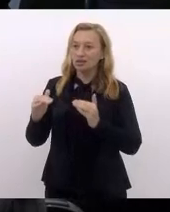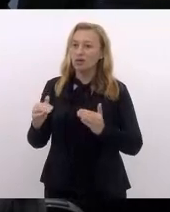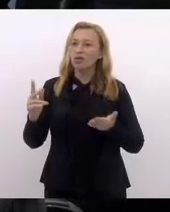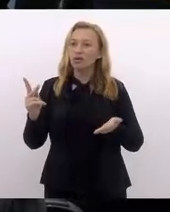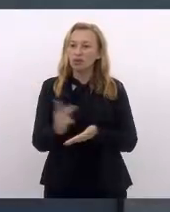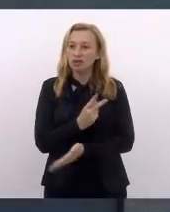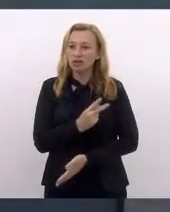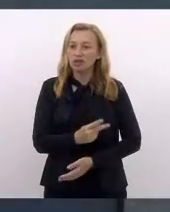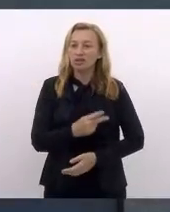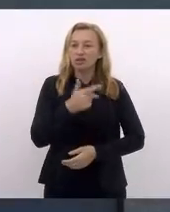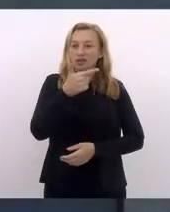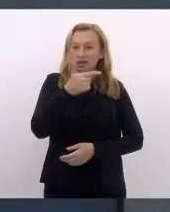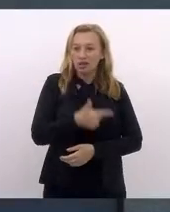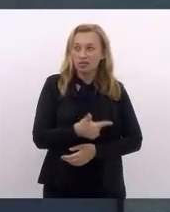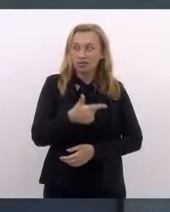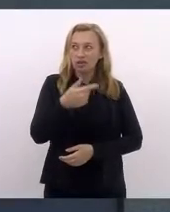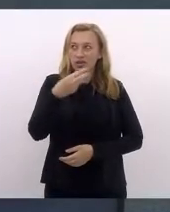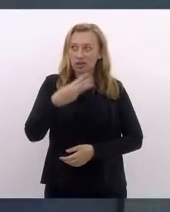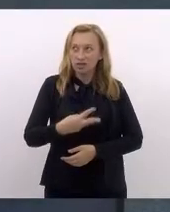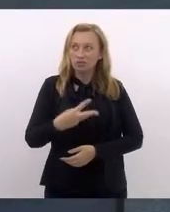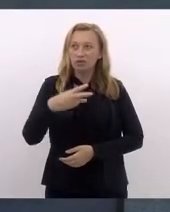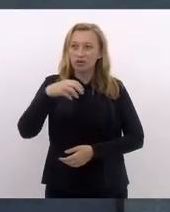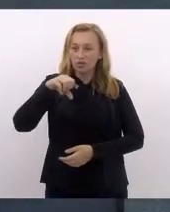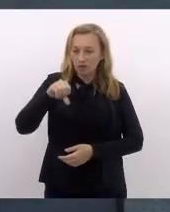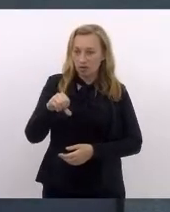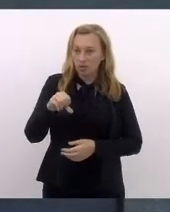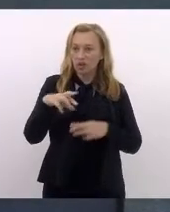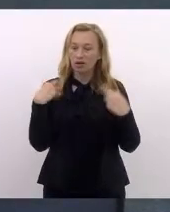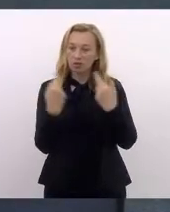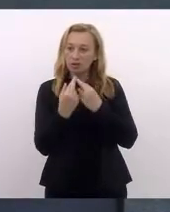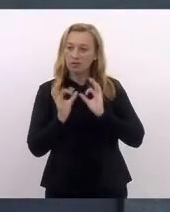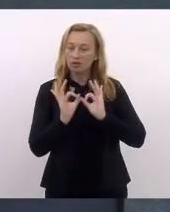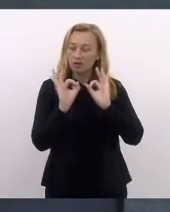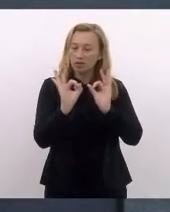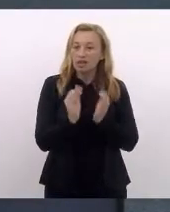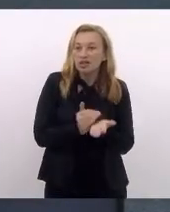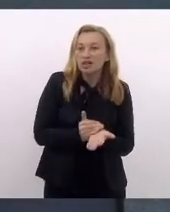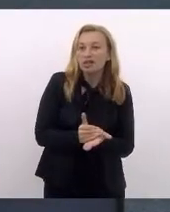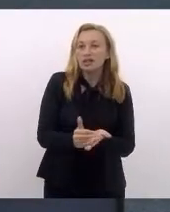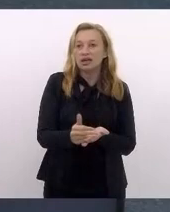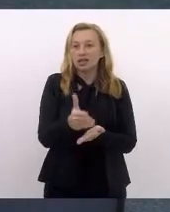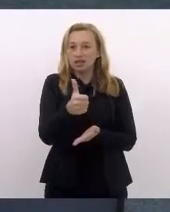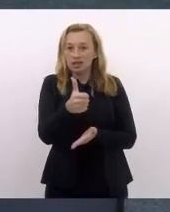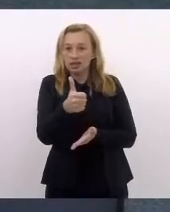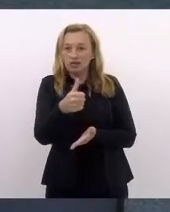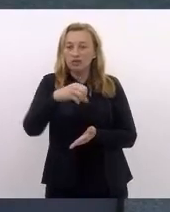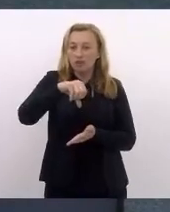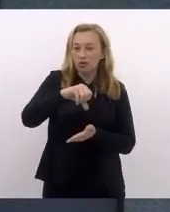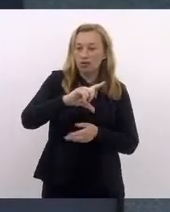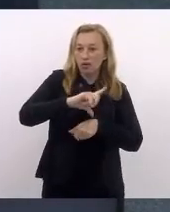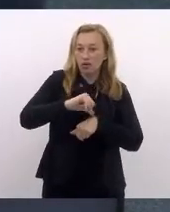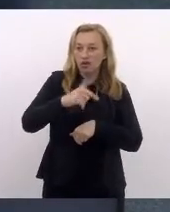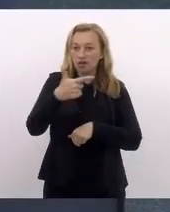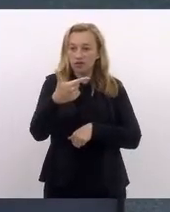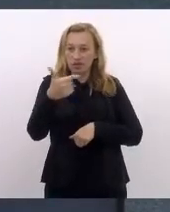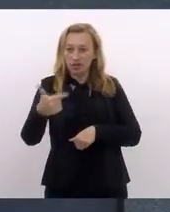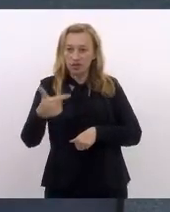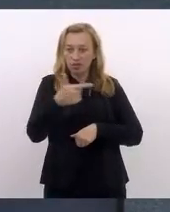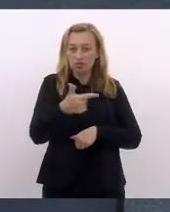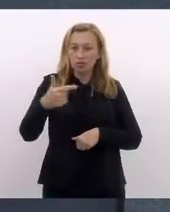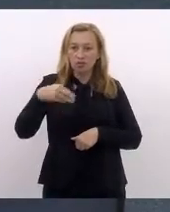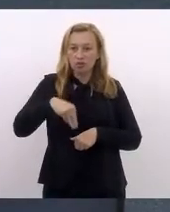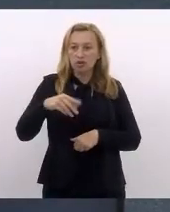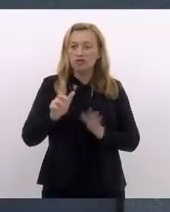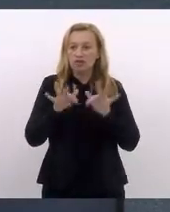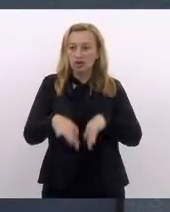o ocorrido na 239ª sessão extraordinária que iniciada 19:22